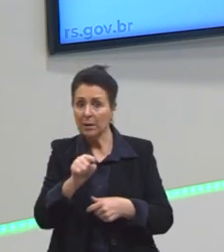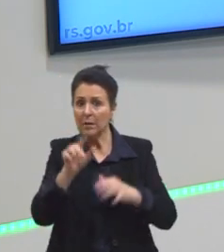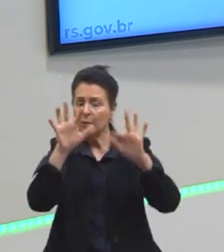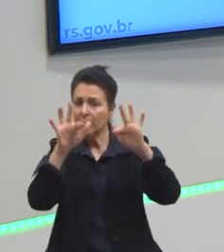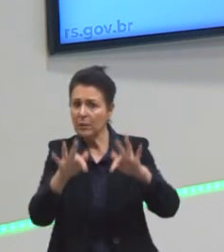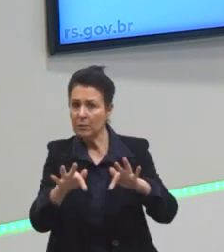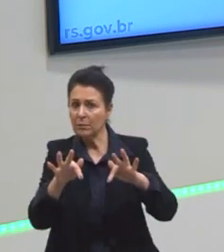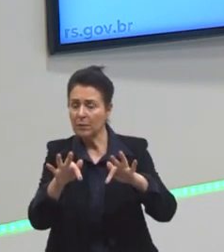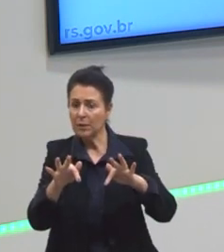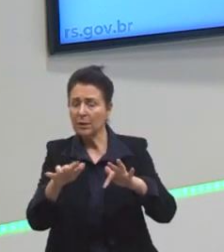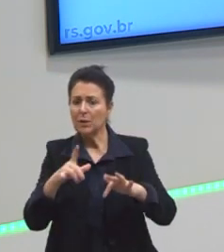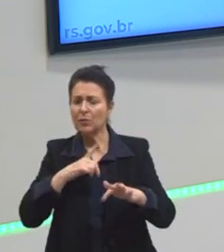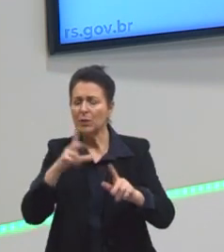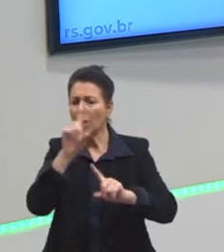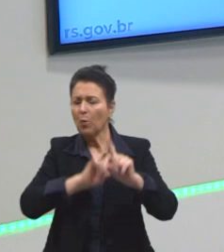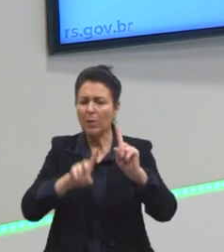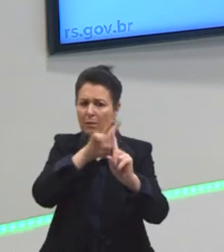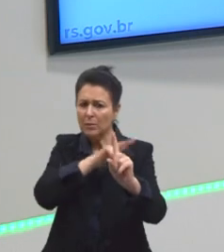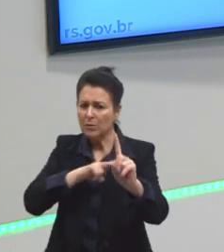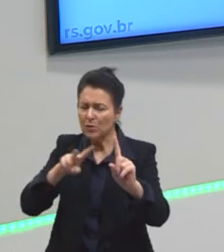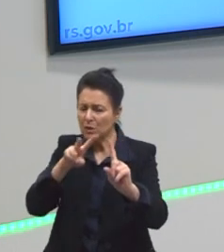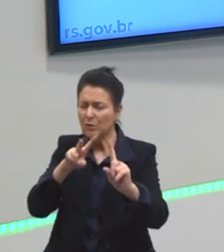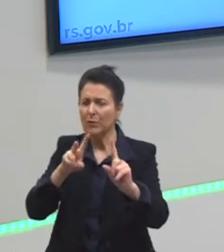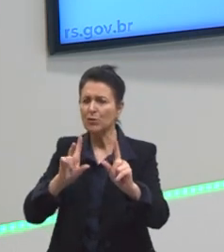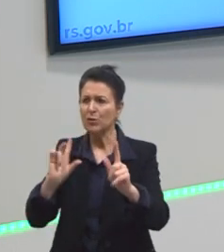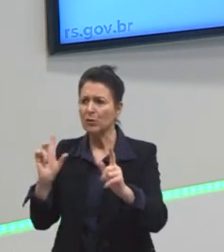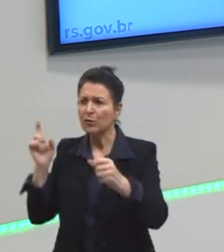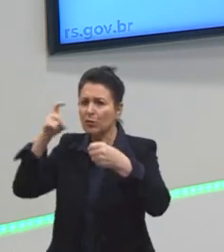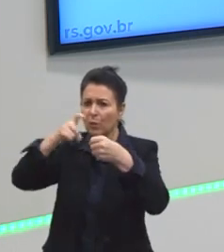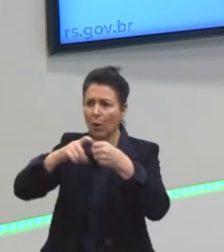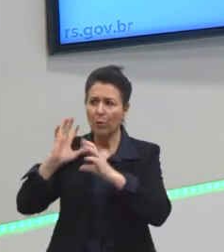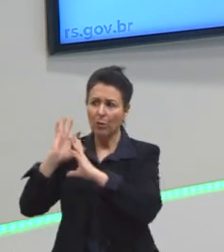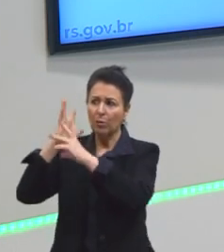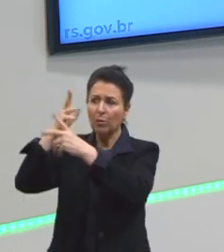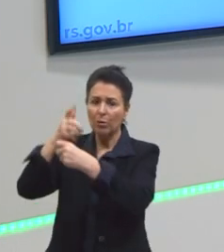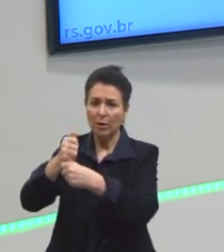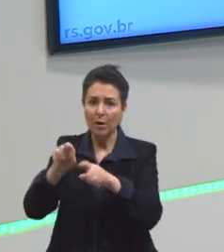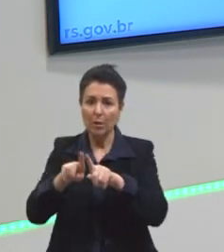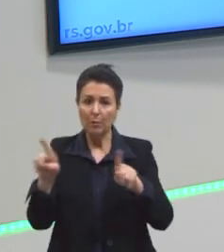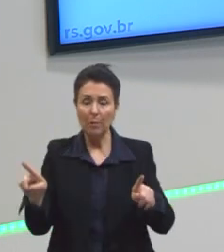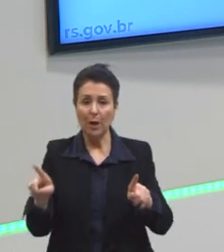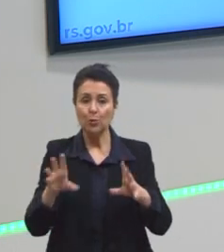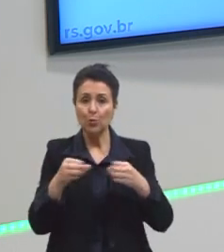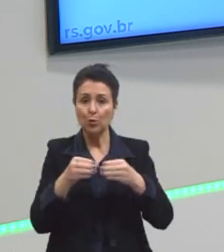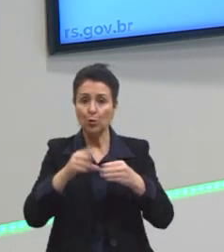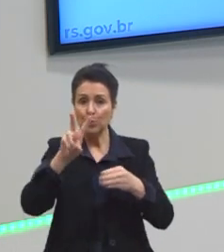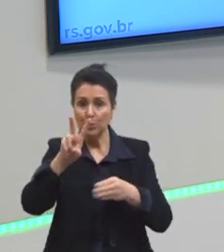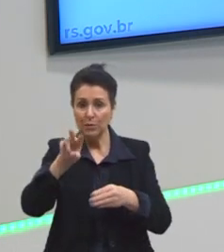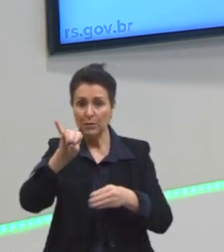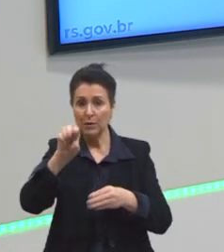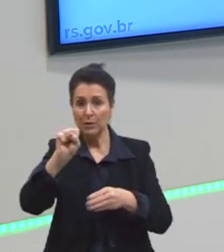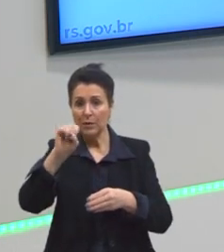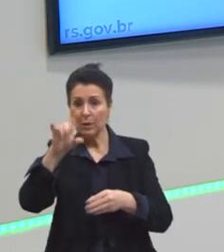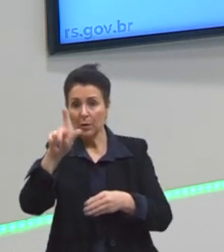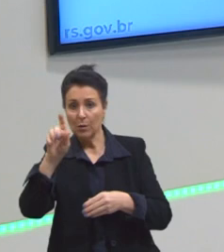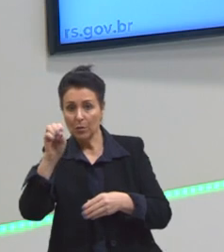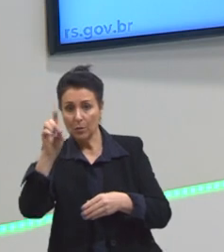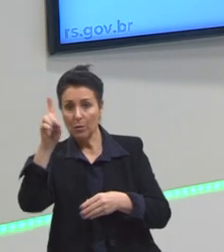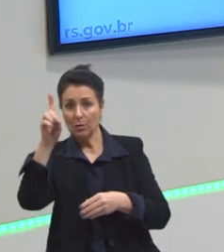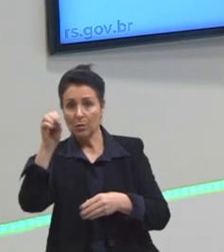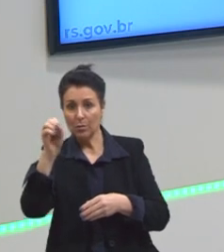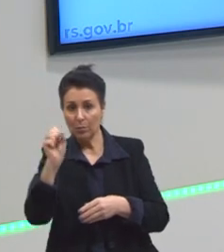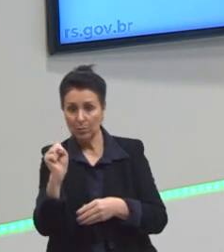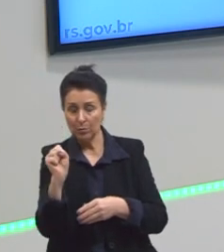havia ainda com as perspectivas de retomada Império Romano mas com a invasão dos visigodos e isso vai por terra e